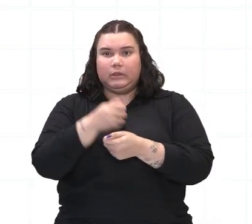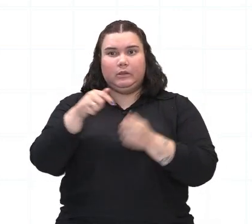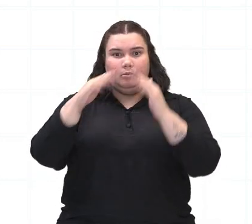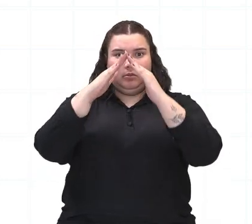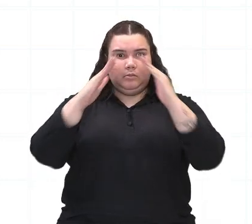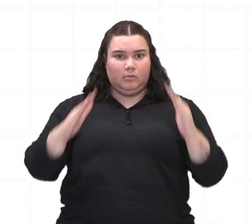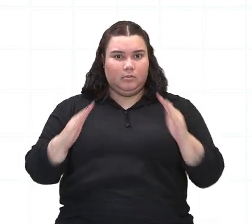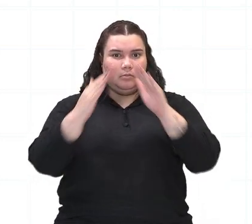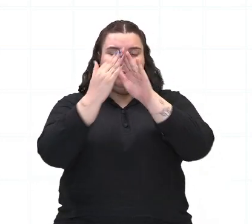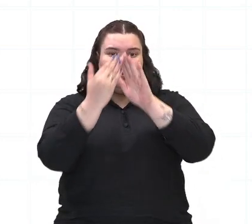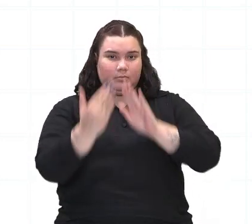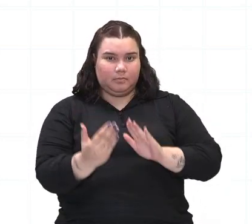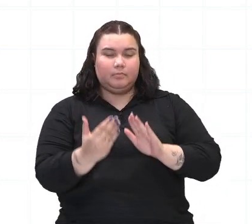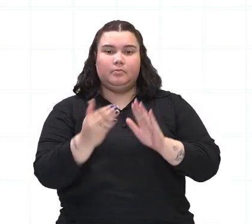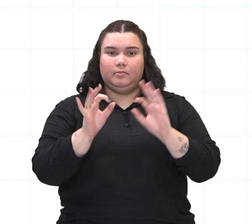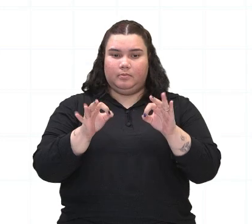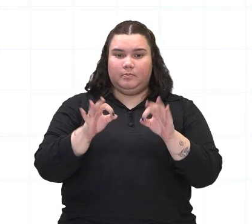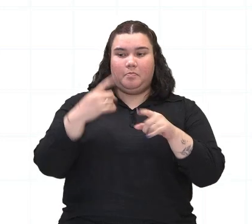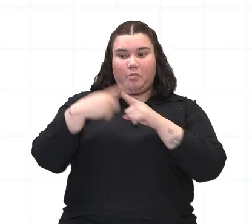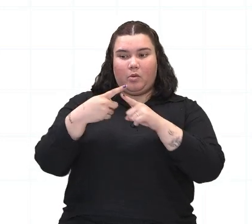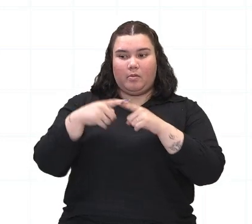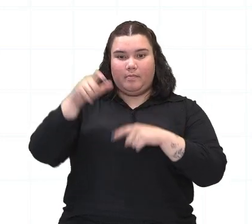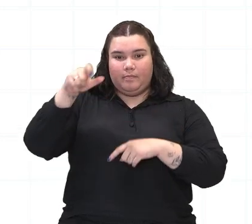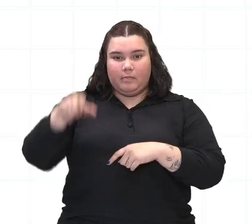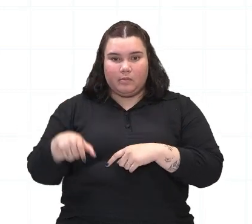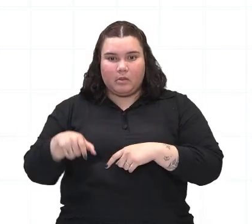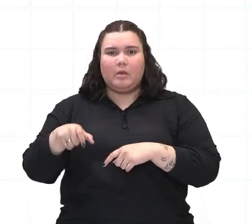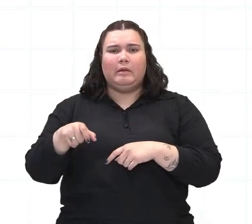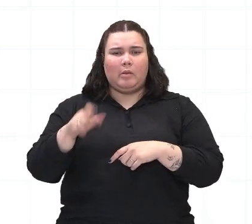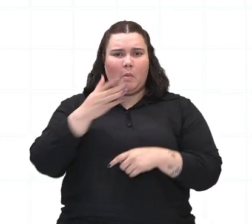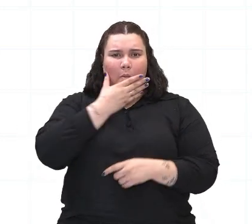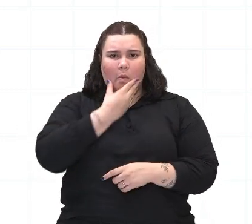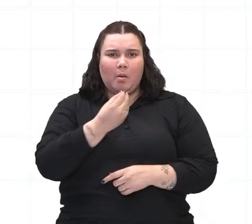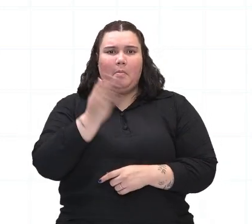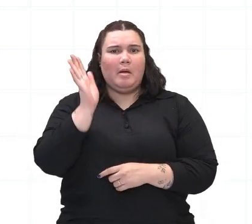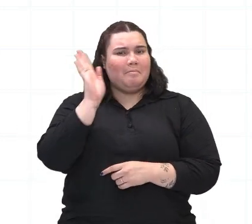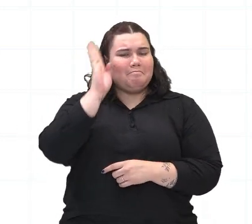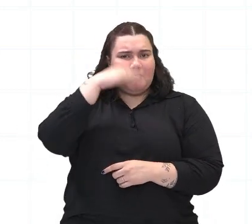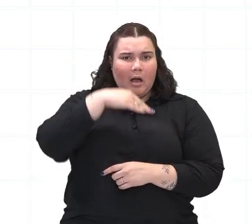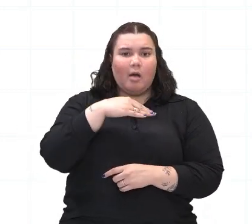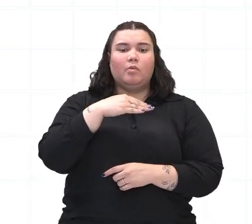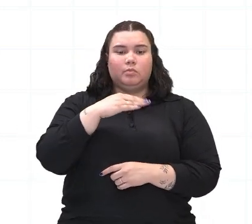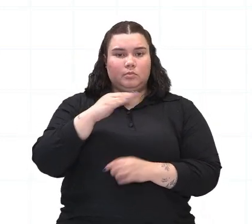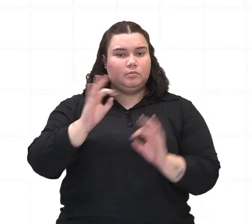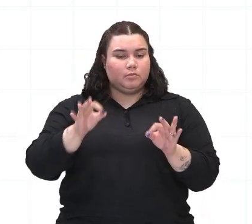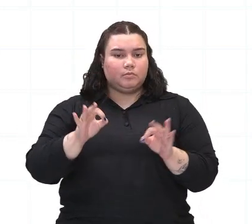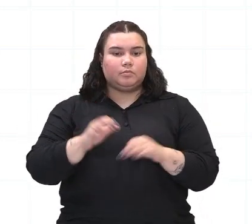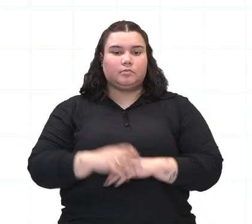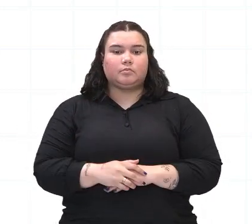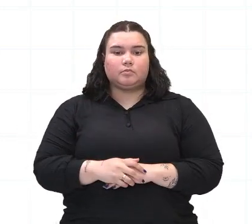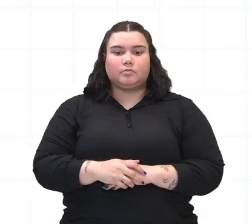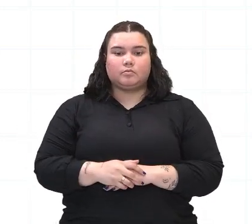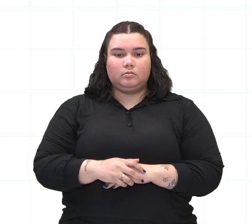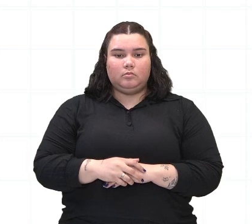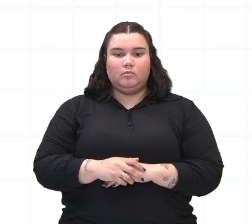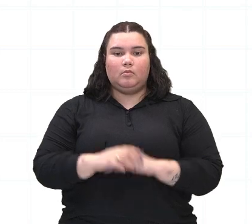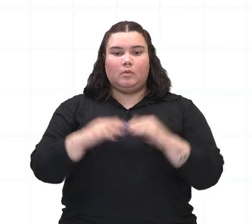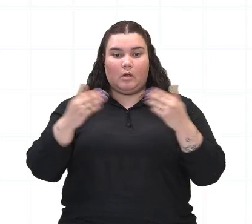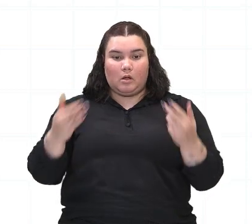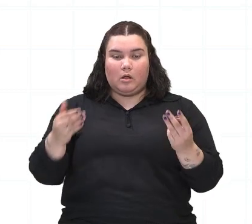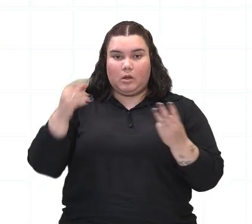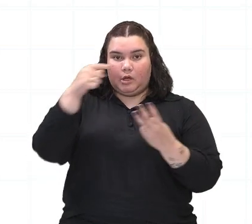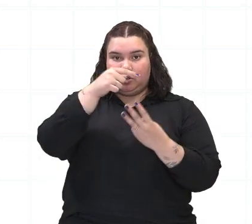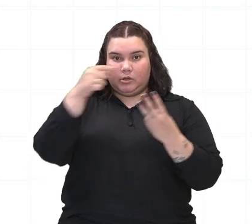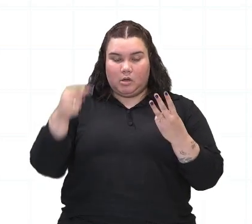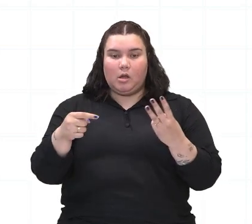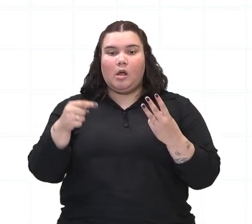grande porque ele foi foi cruel e impiedoso então a maior é a kelps a segunda das maiores